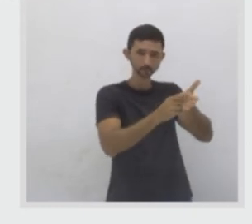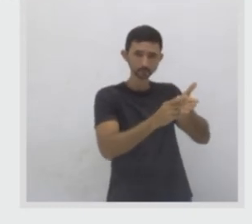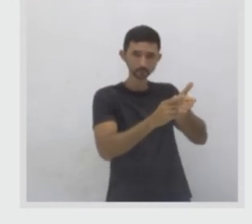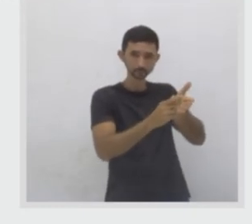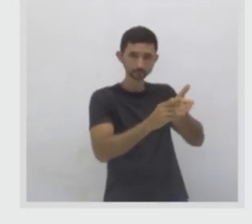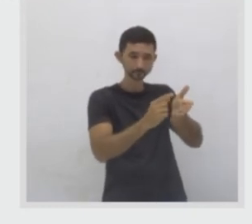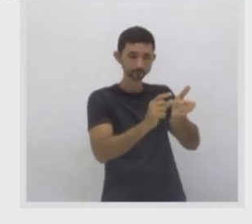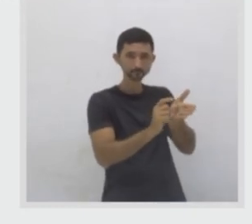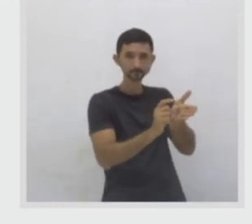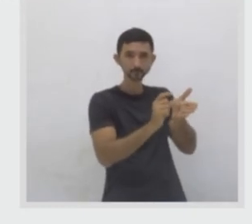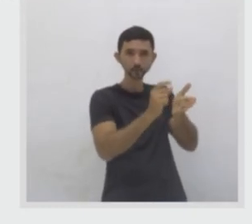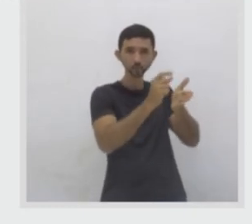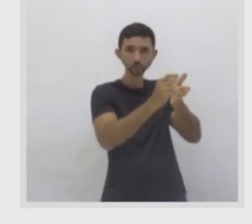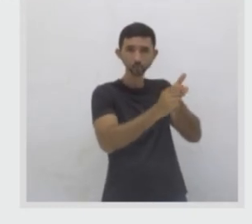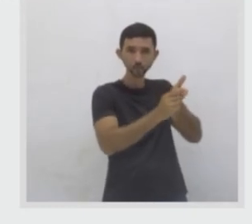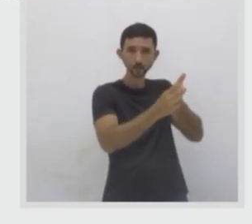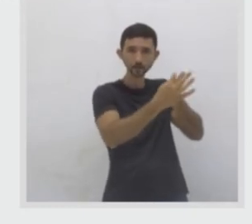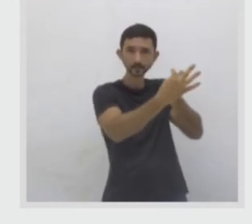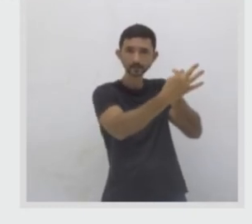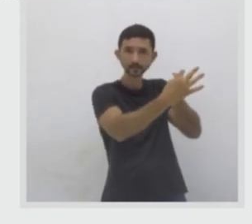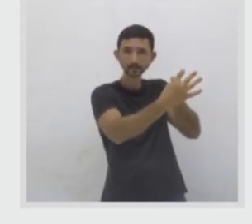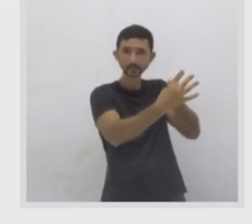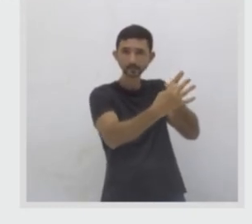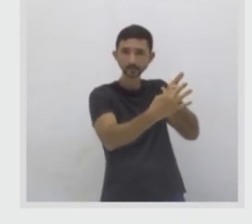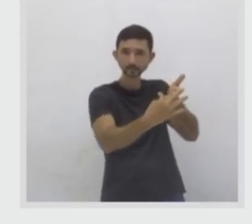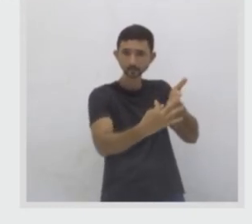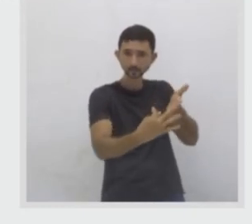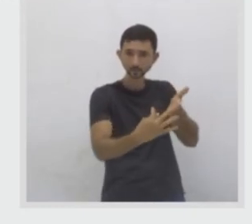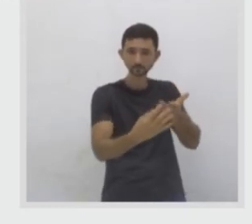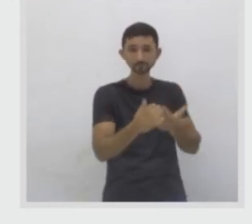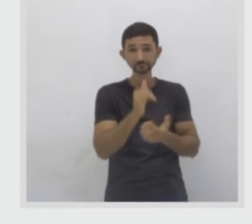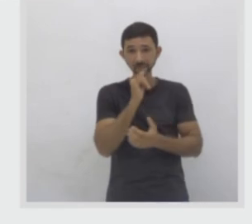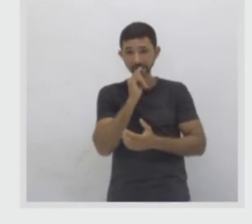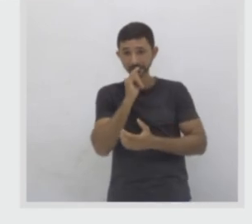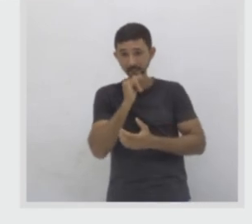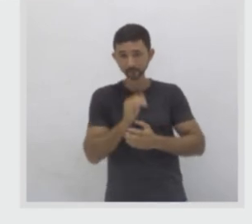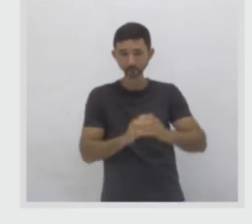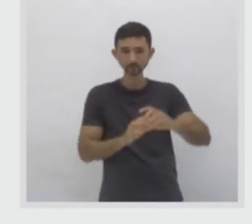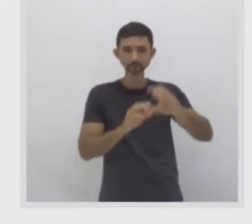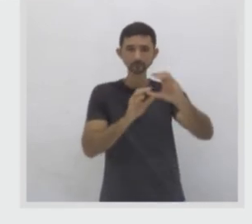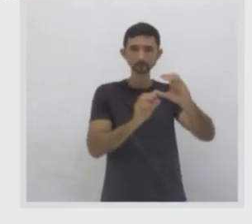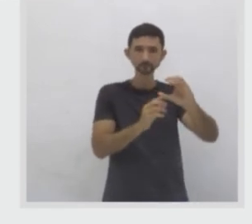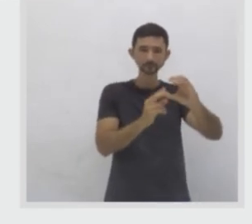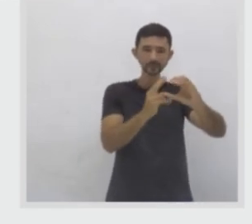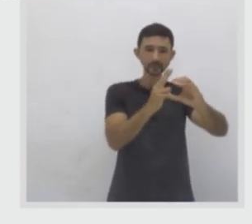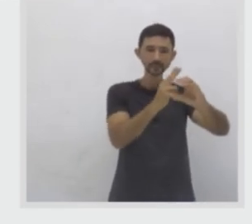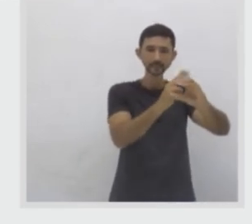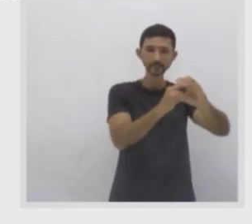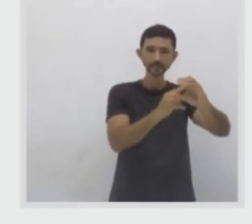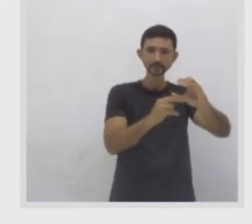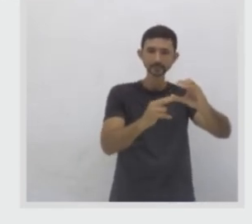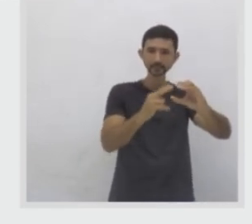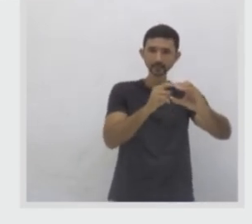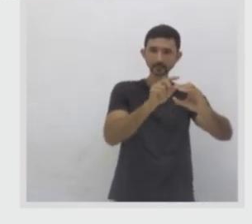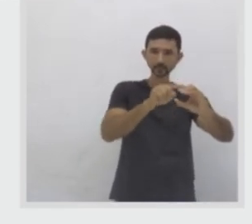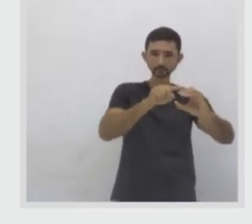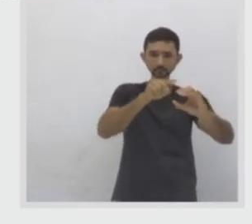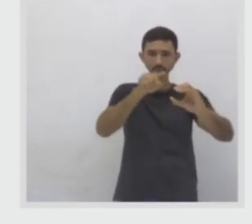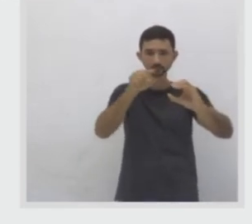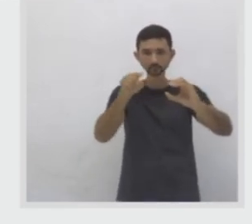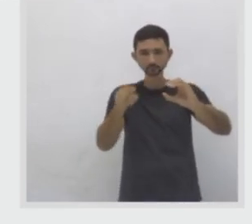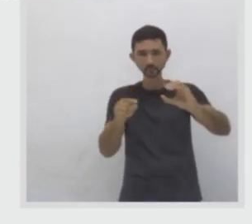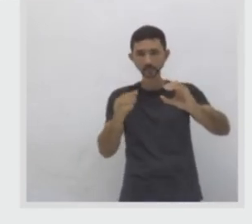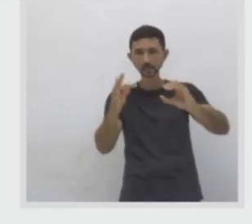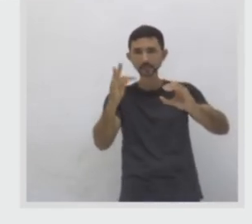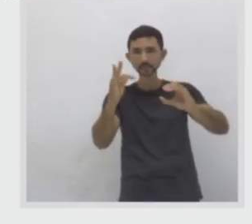dessas estratégias de persuasão, lembrando dessas palavras do dia a dia, orientando essa pessoa